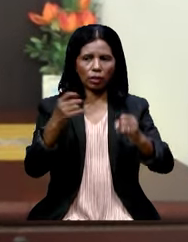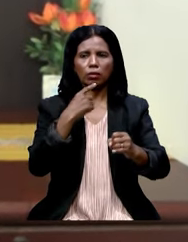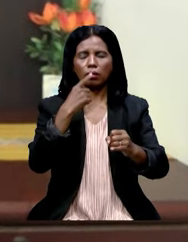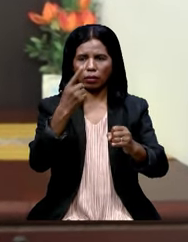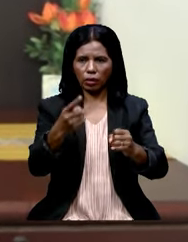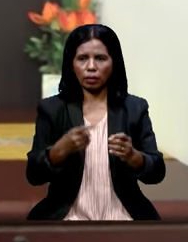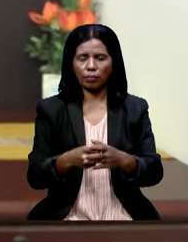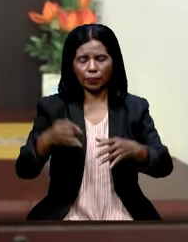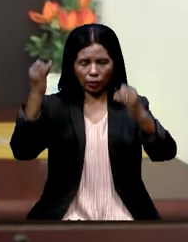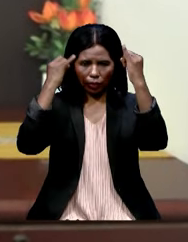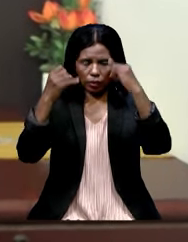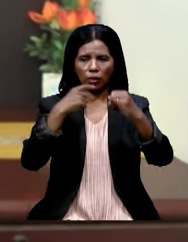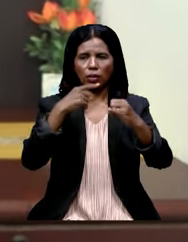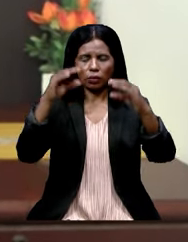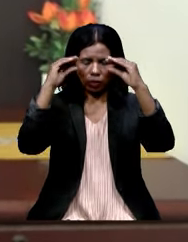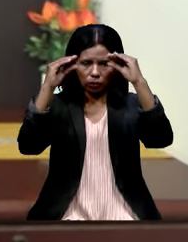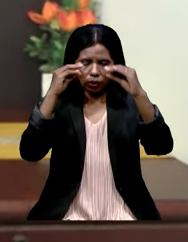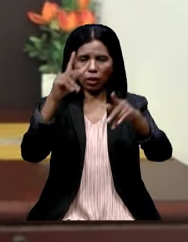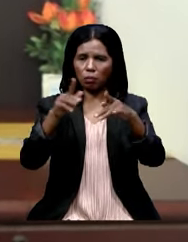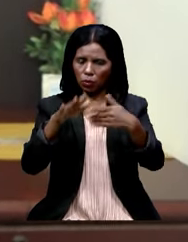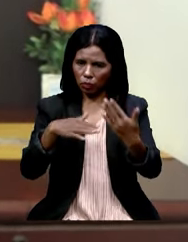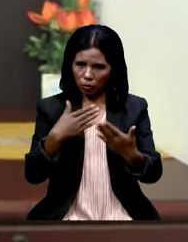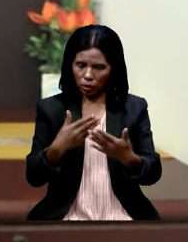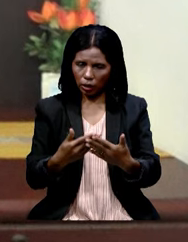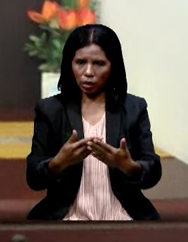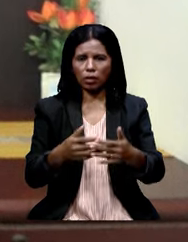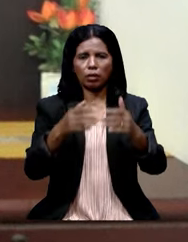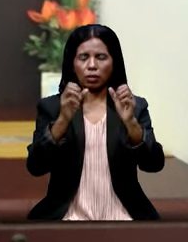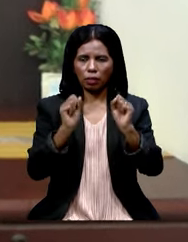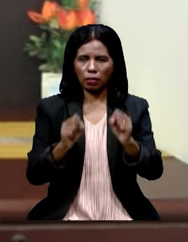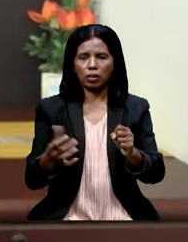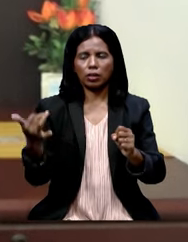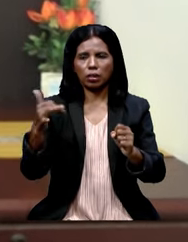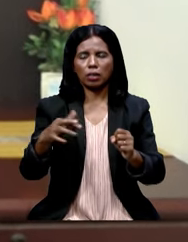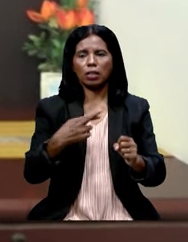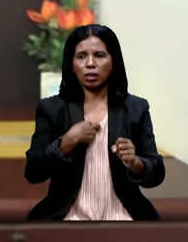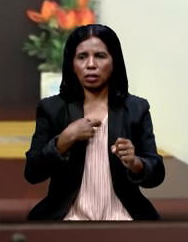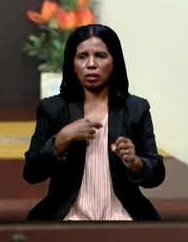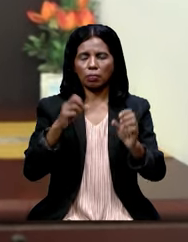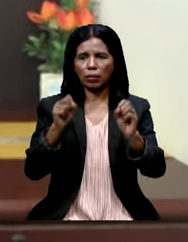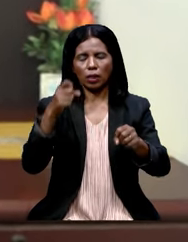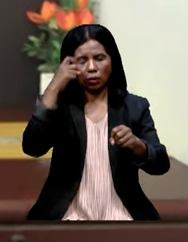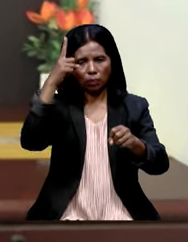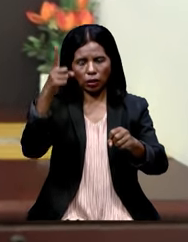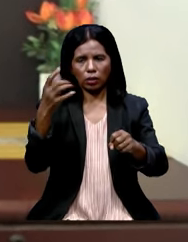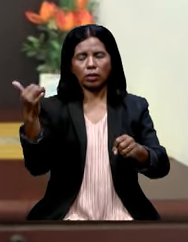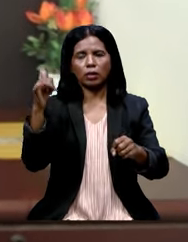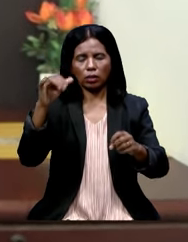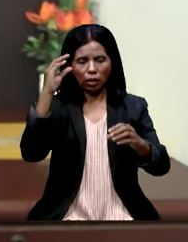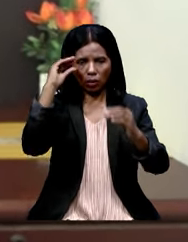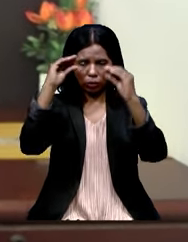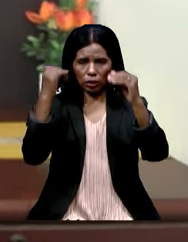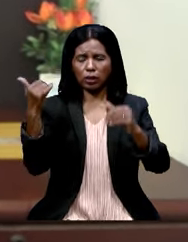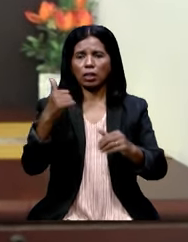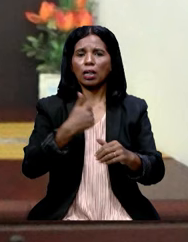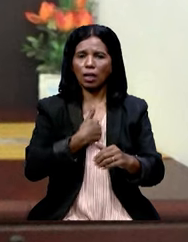catacera. Informação né, a tu educa é um rototo, a tu não nei, se a rasic bele compreende, a tu educa ser nem an, ou em ira,